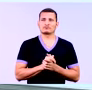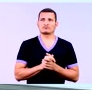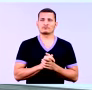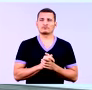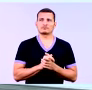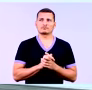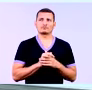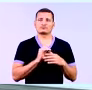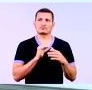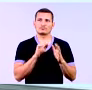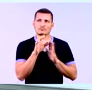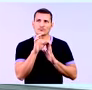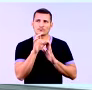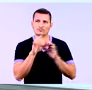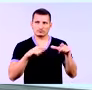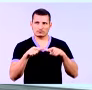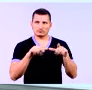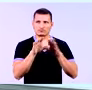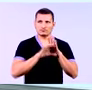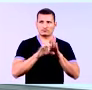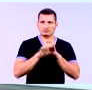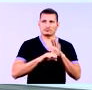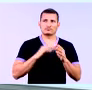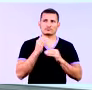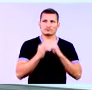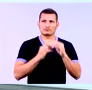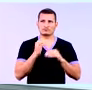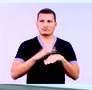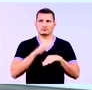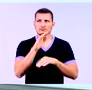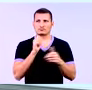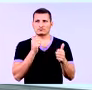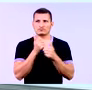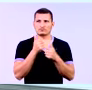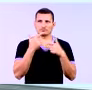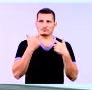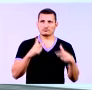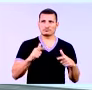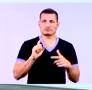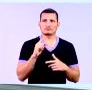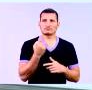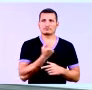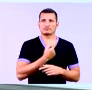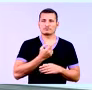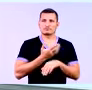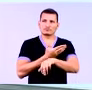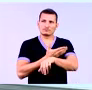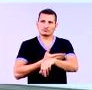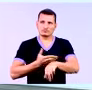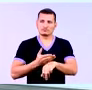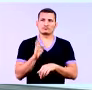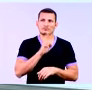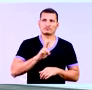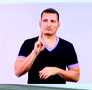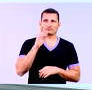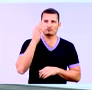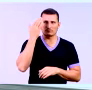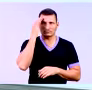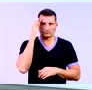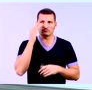nosso banco de dados mais próximo da linguagem que nós costumamos usar para discutir, para entender as coisas do mundo